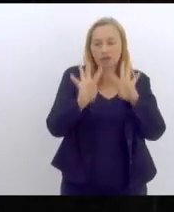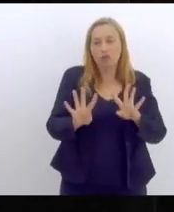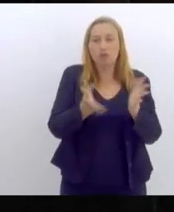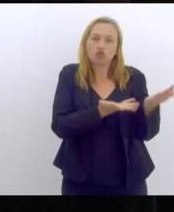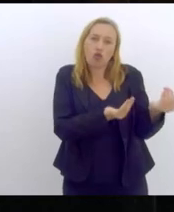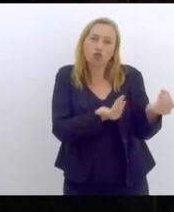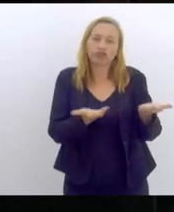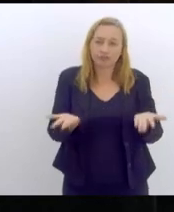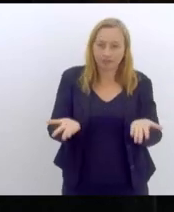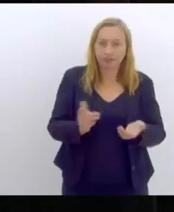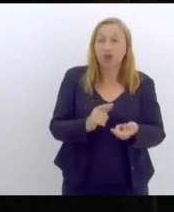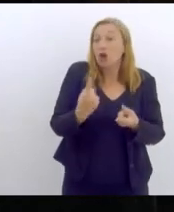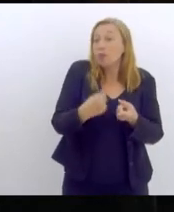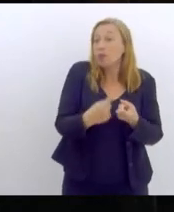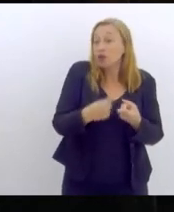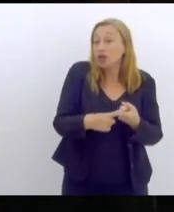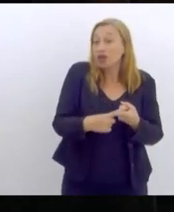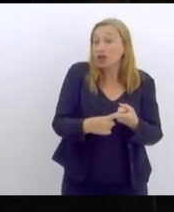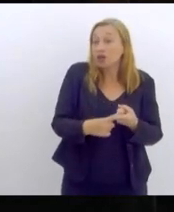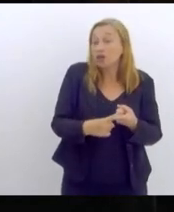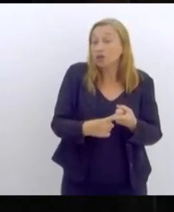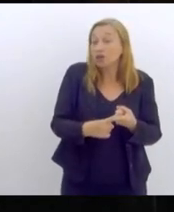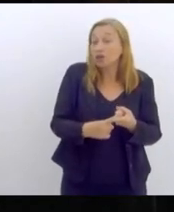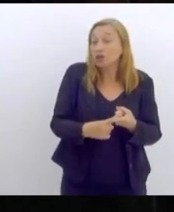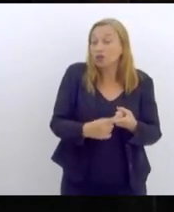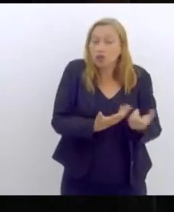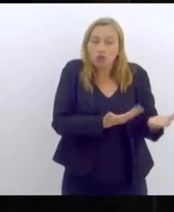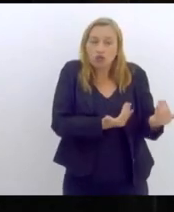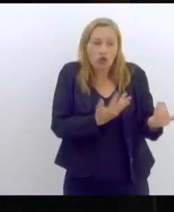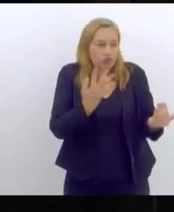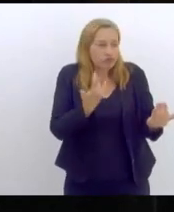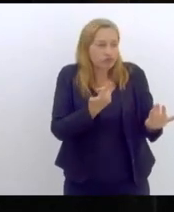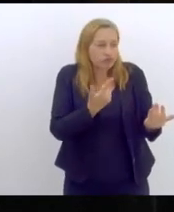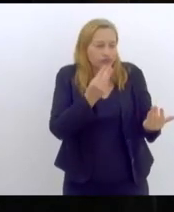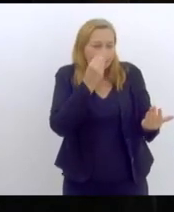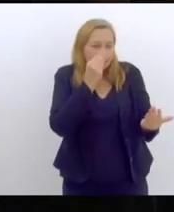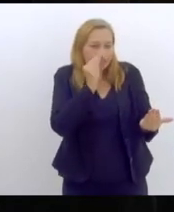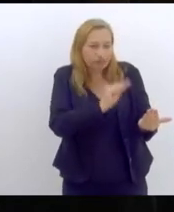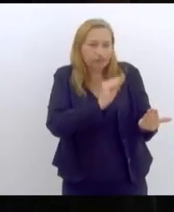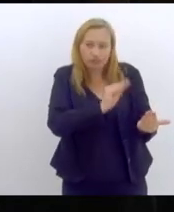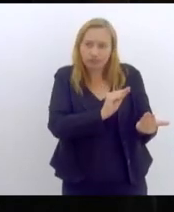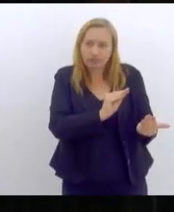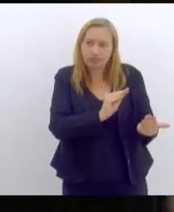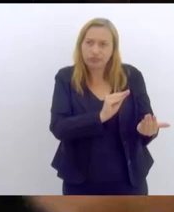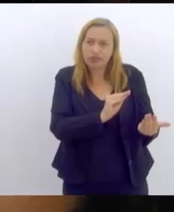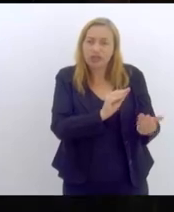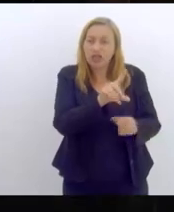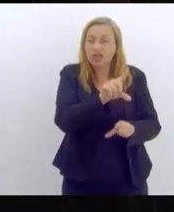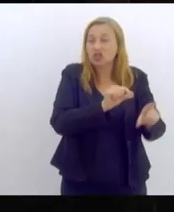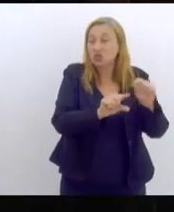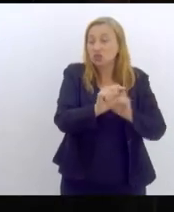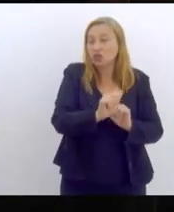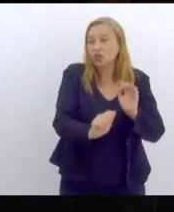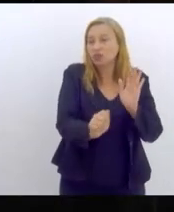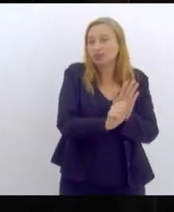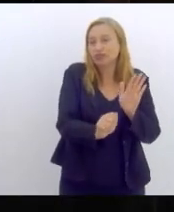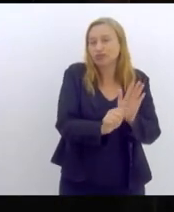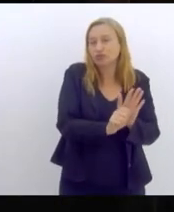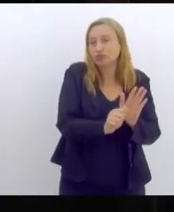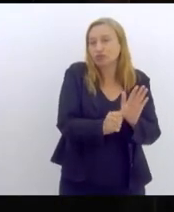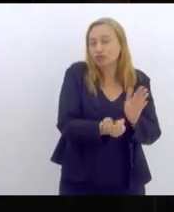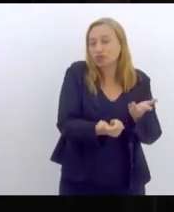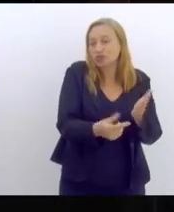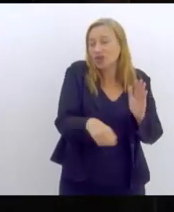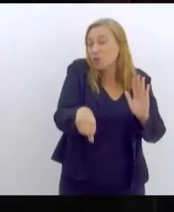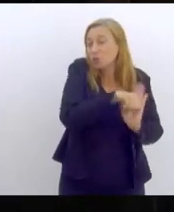jovens, porque quando eles não têm atenção, eles são cooptados para o crime, se